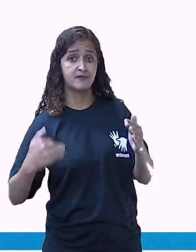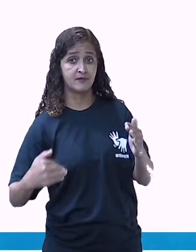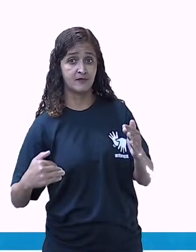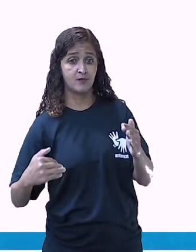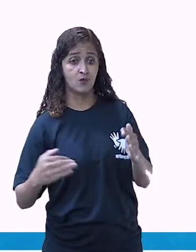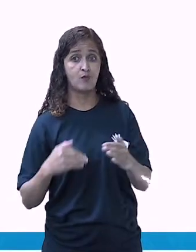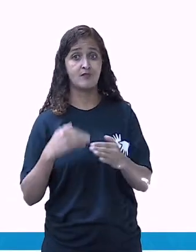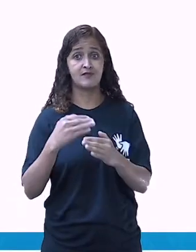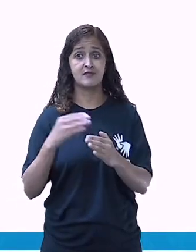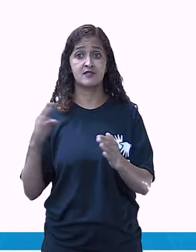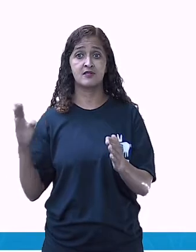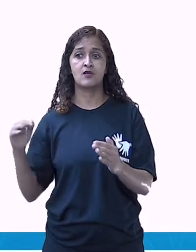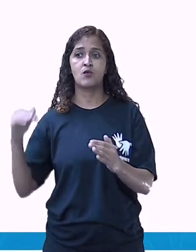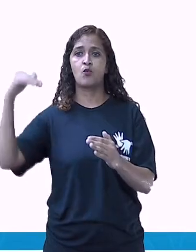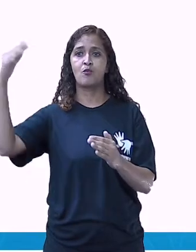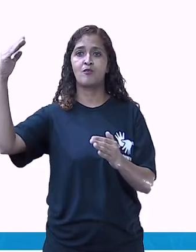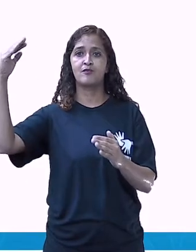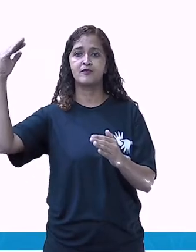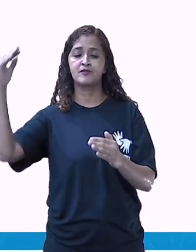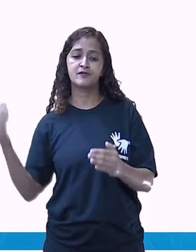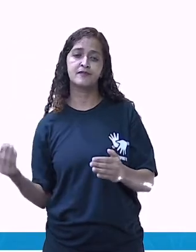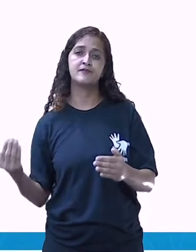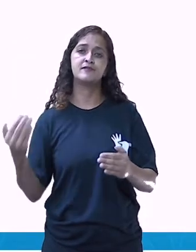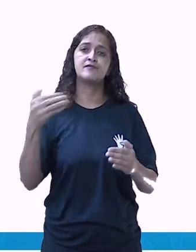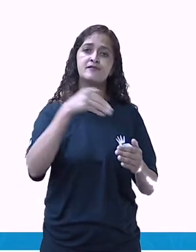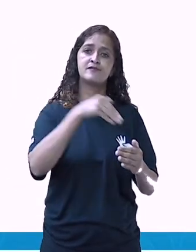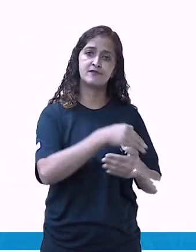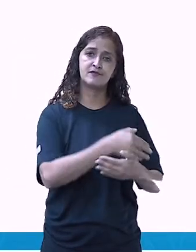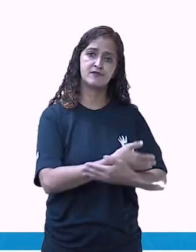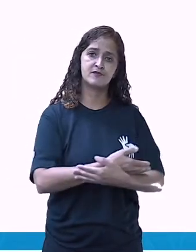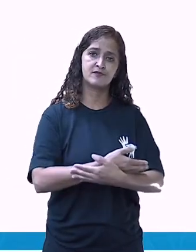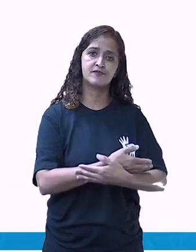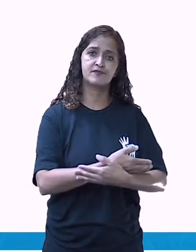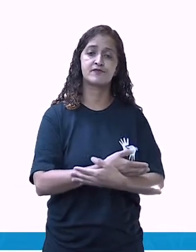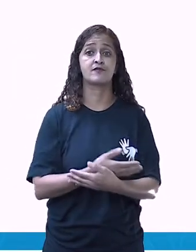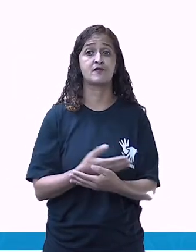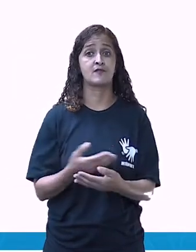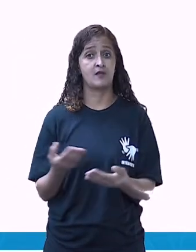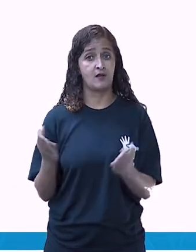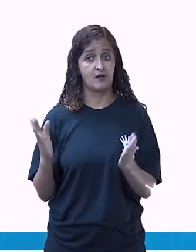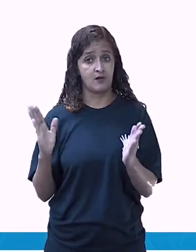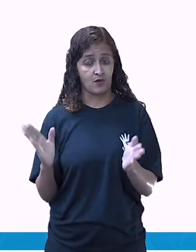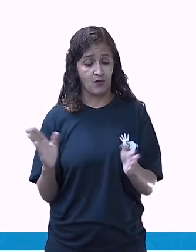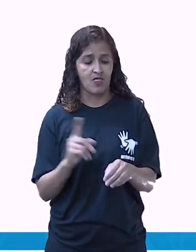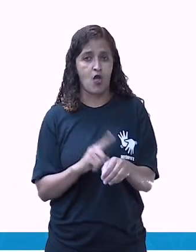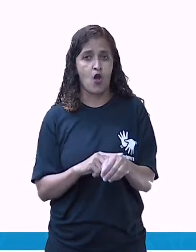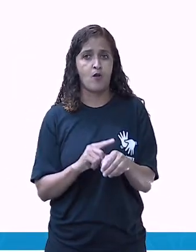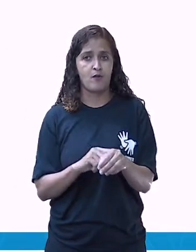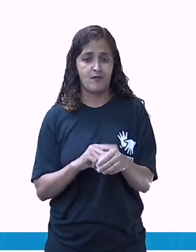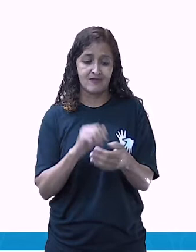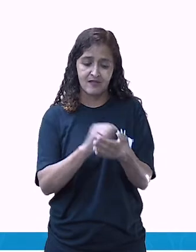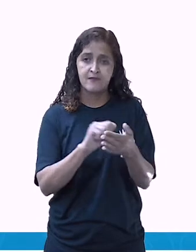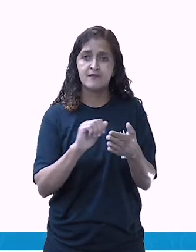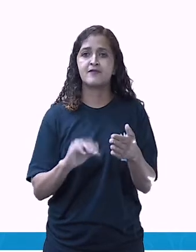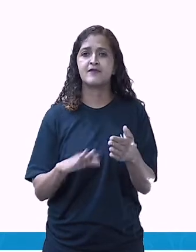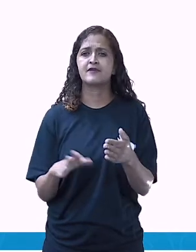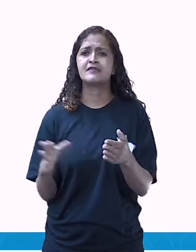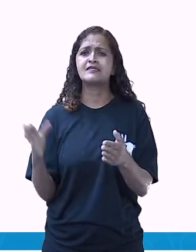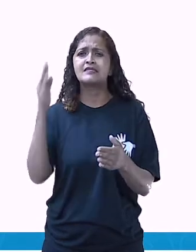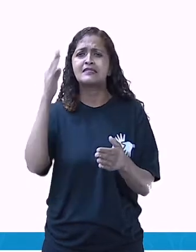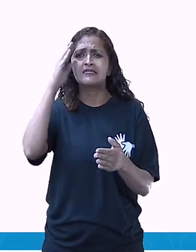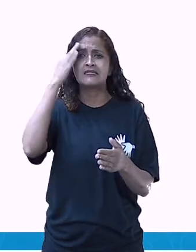Agora, nós vamos fazer uma atividade para estar fixando isso aí na nossa mente. tá bom? Então, olha